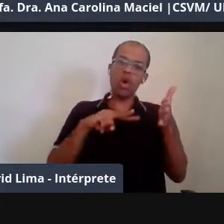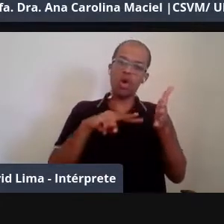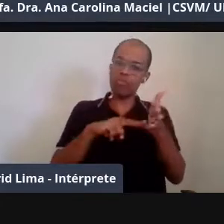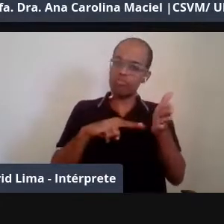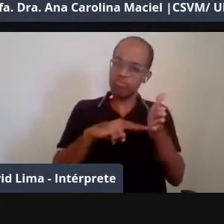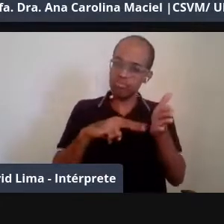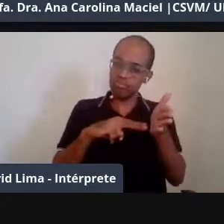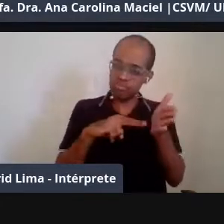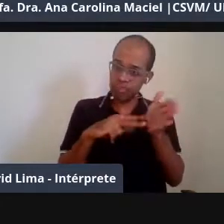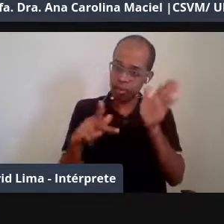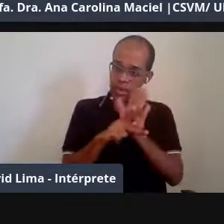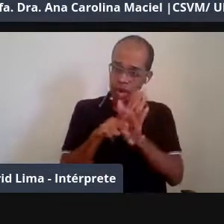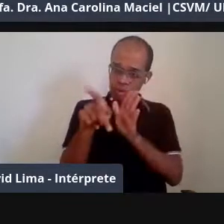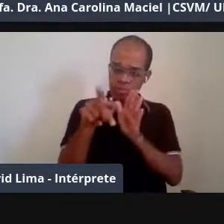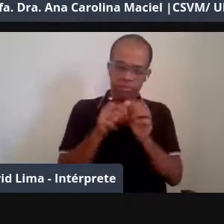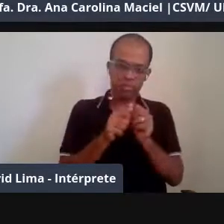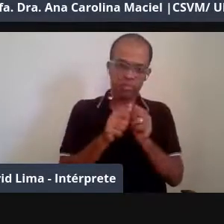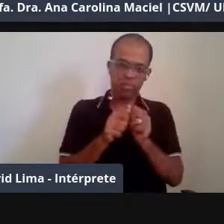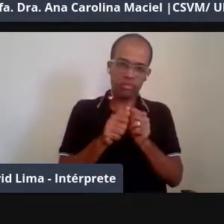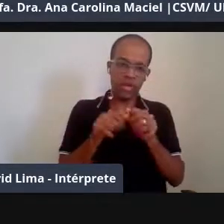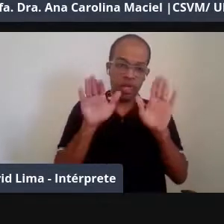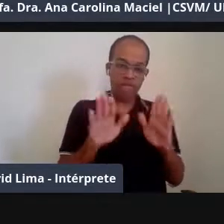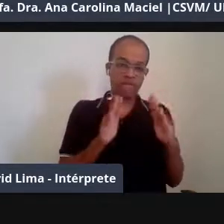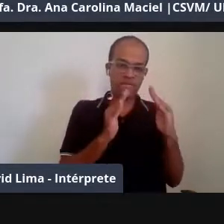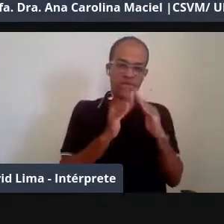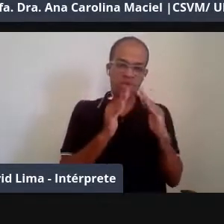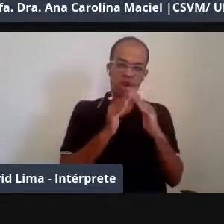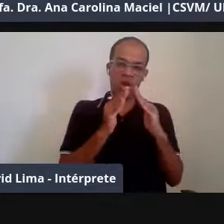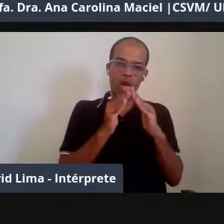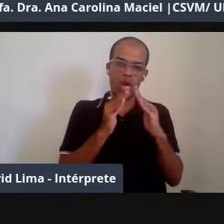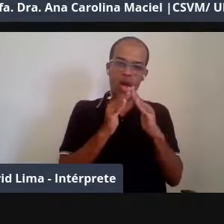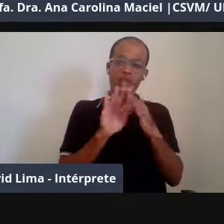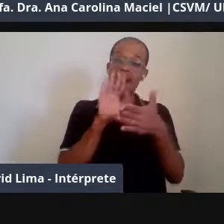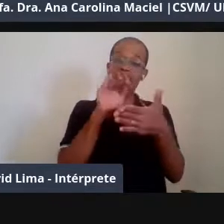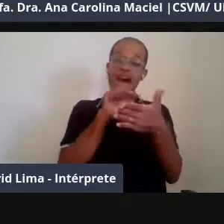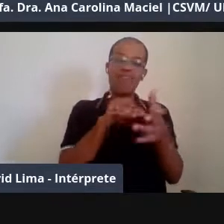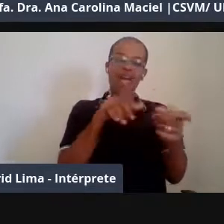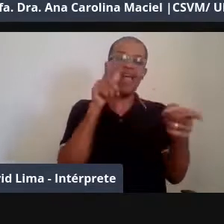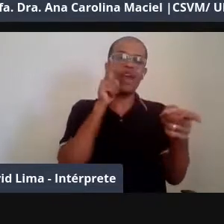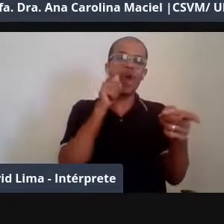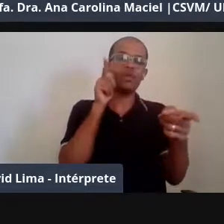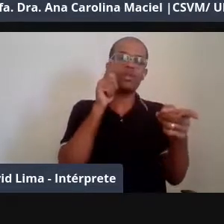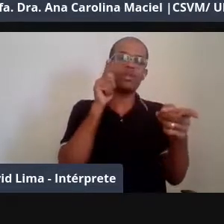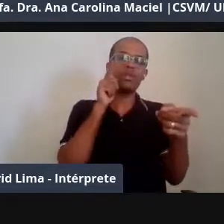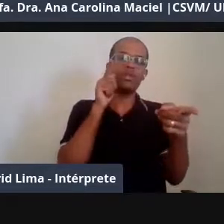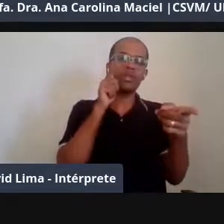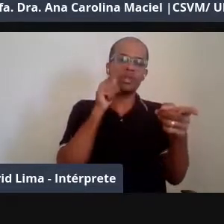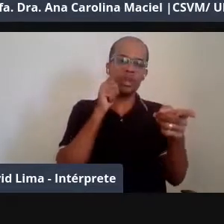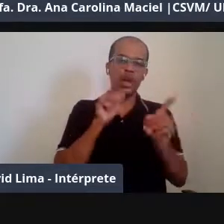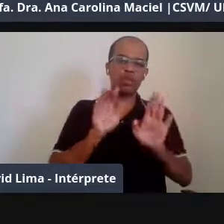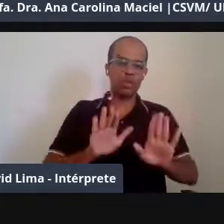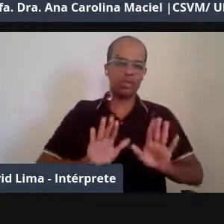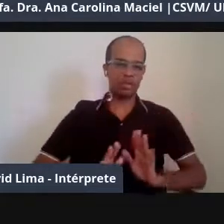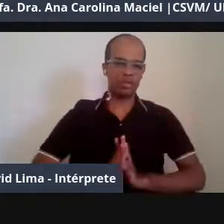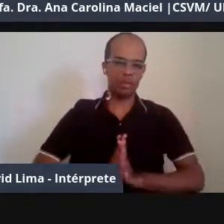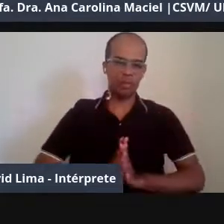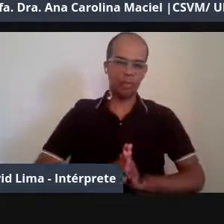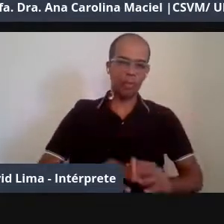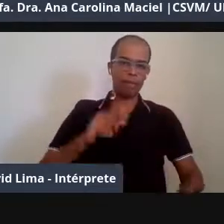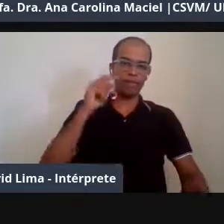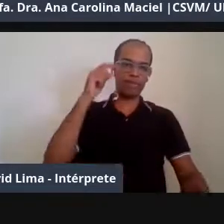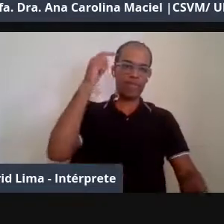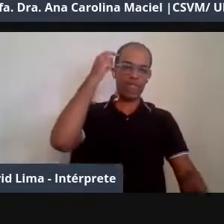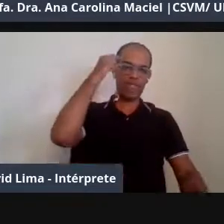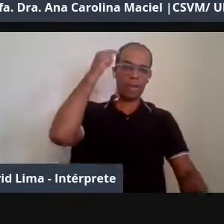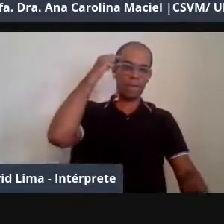muçulmano. E ficou naquela casa, ficou na casa com eles, até que ele conseguiu se estabelecer. Eu imagino depois que